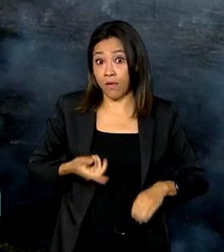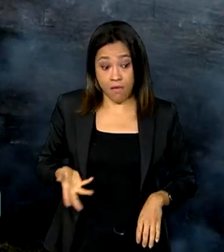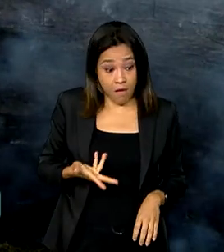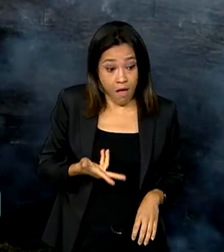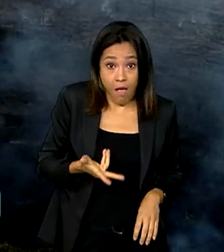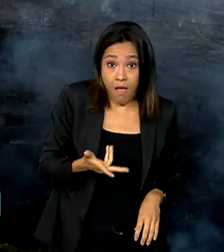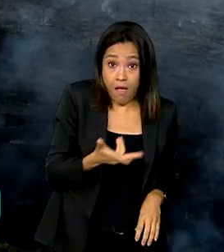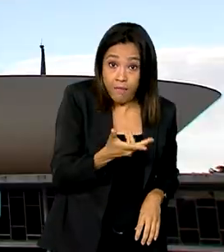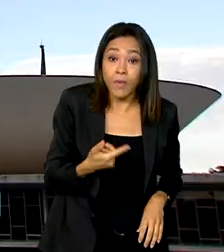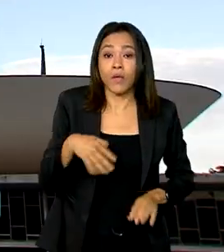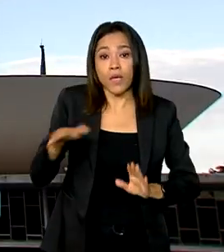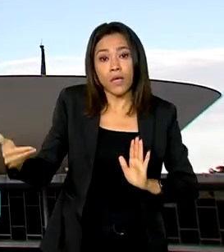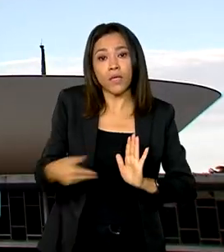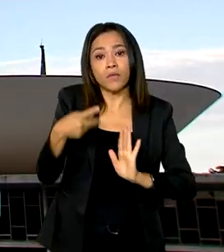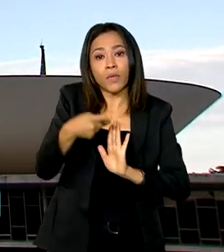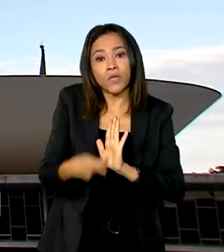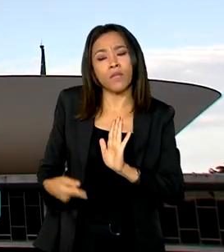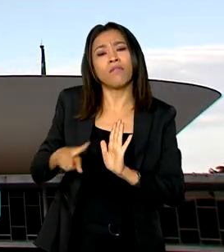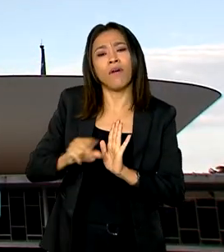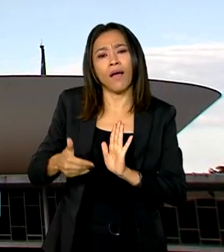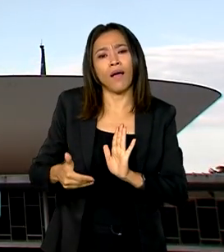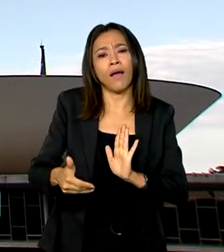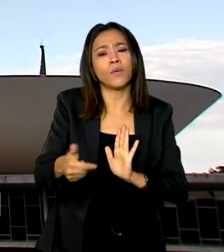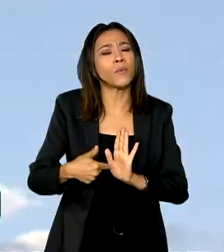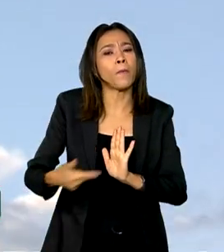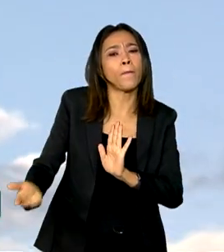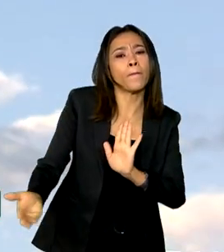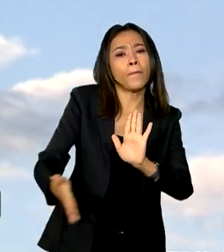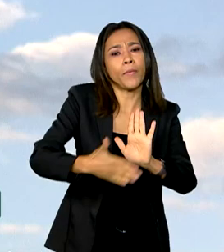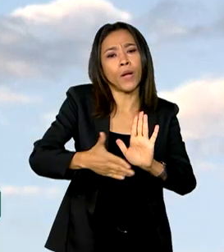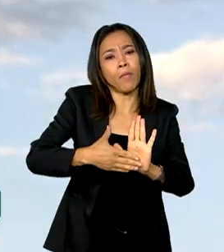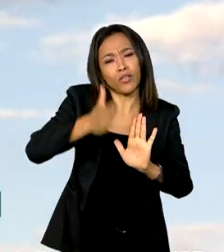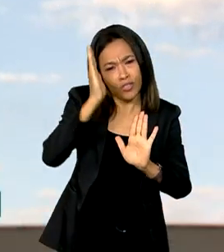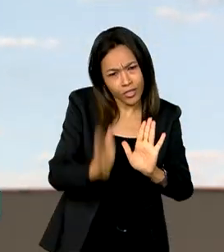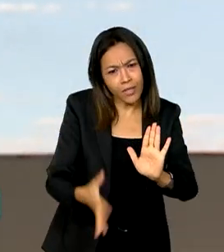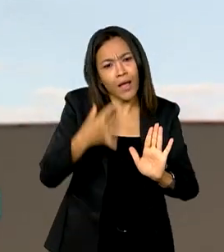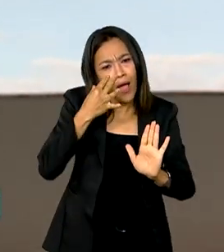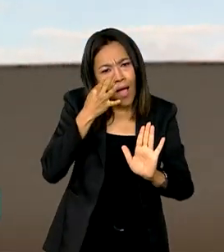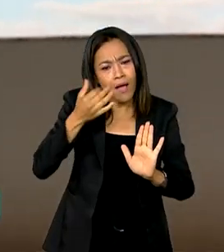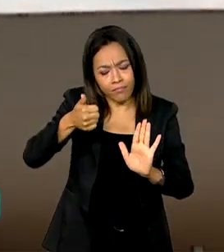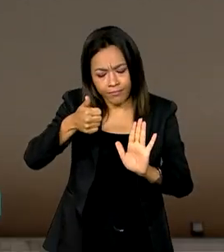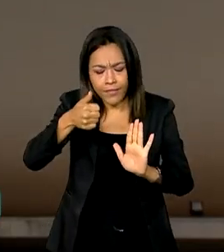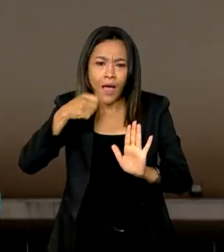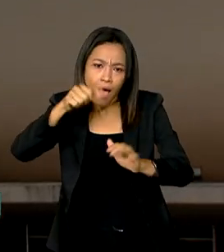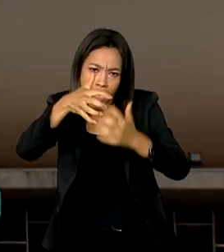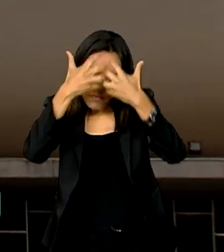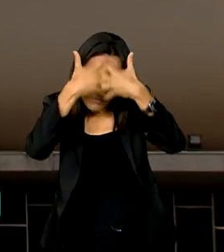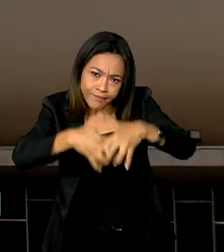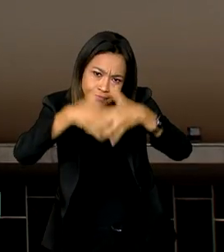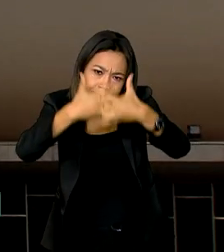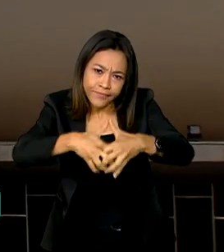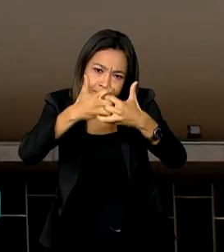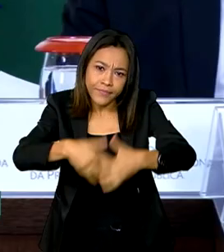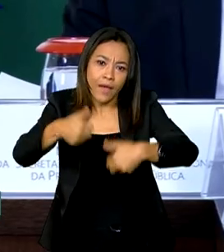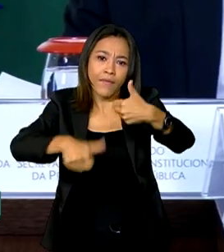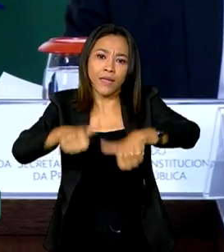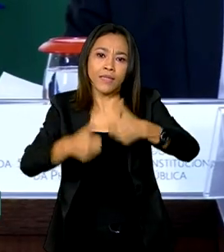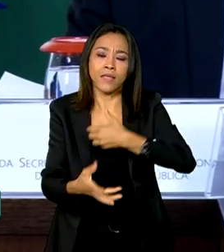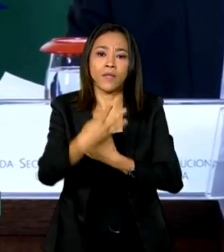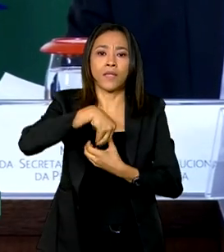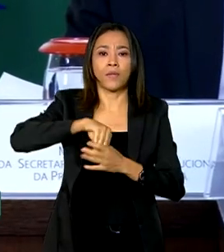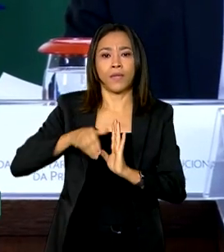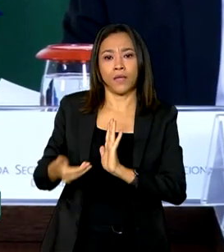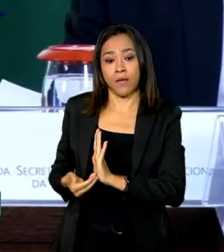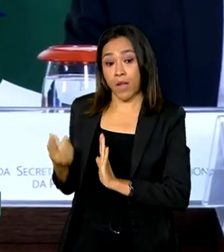rápida o projeto deve ser incluído em uma proposta que já está em análise na câmara dos deputados e com